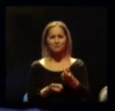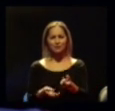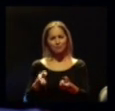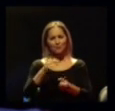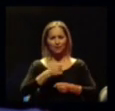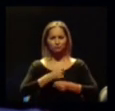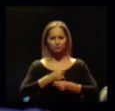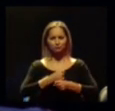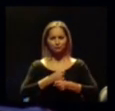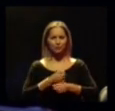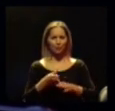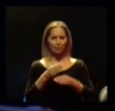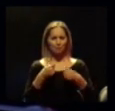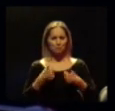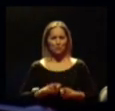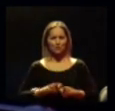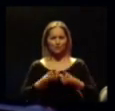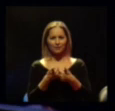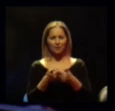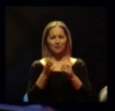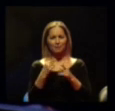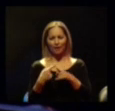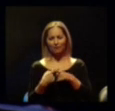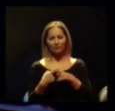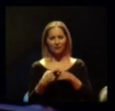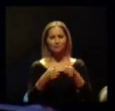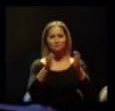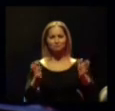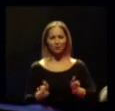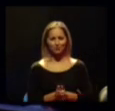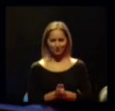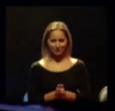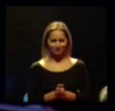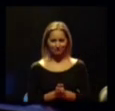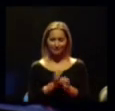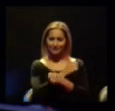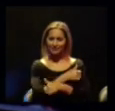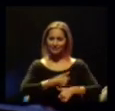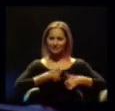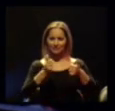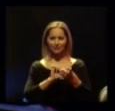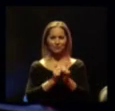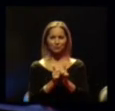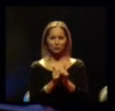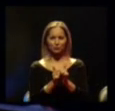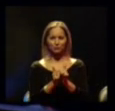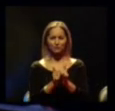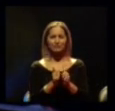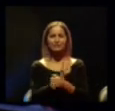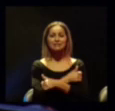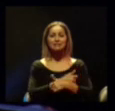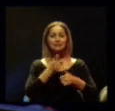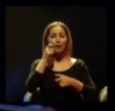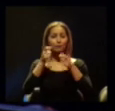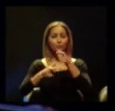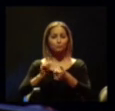funcional, mais confortável e mais atrativa para todos. Cidade do desporto, cidade de